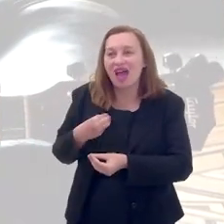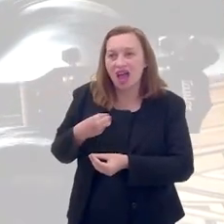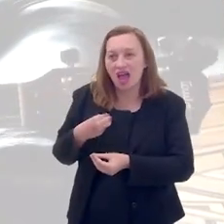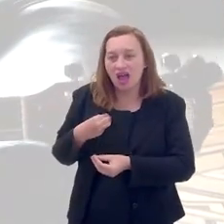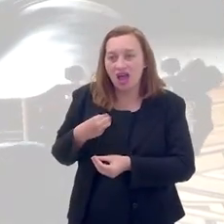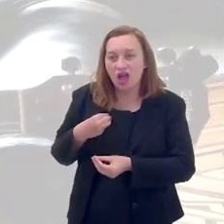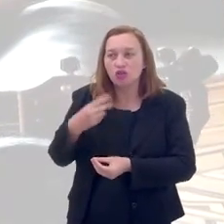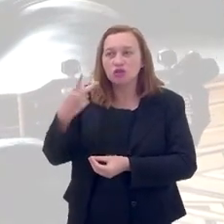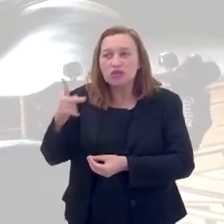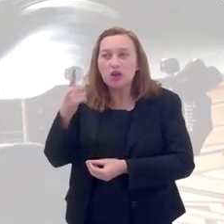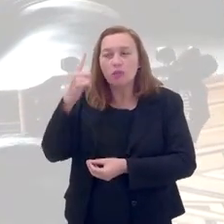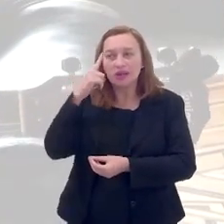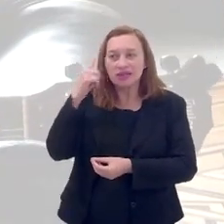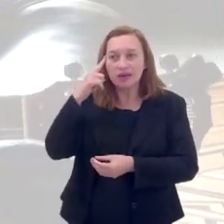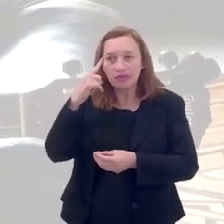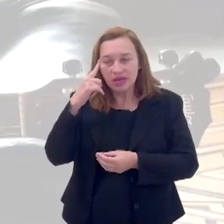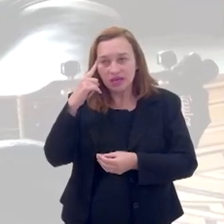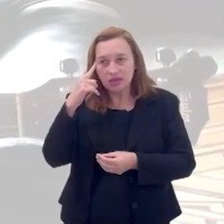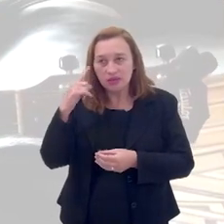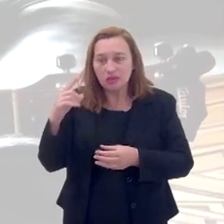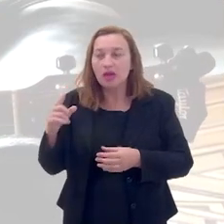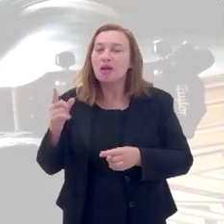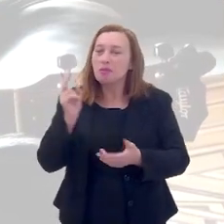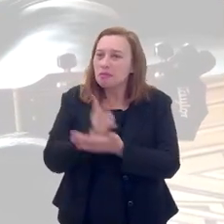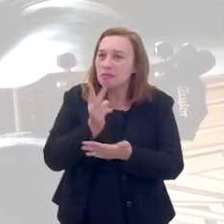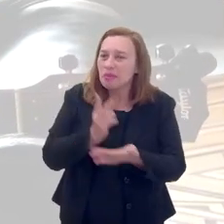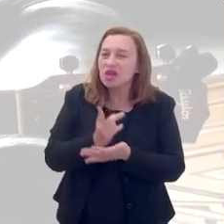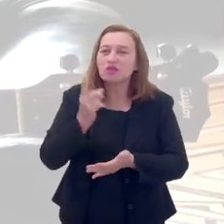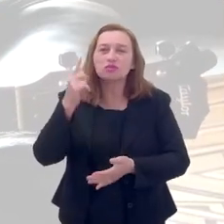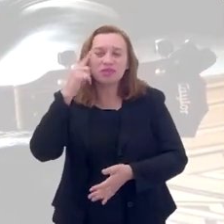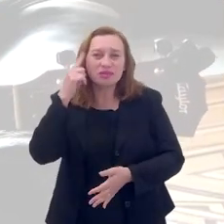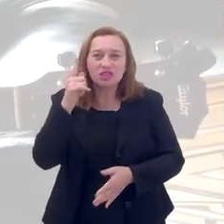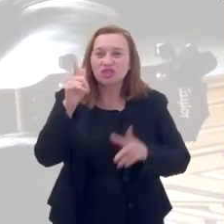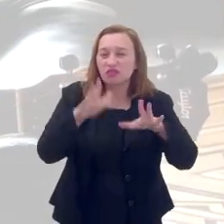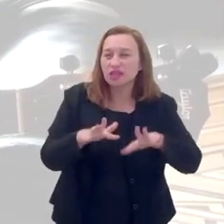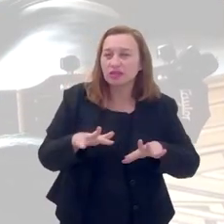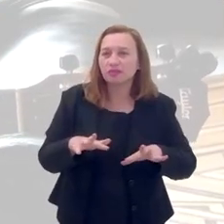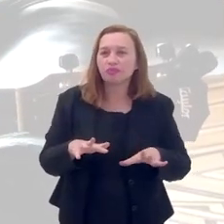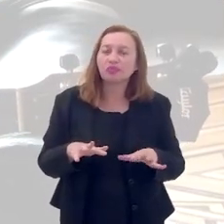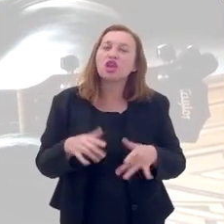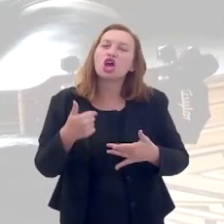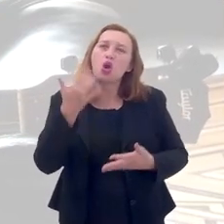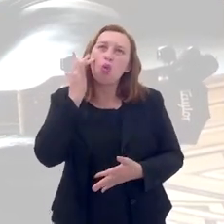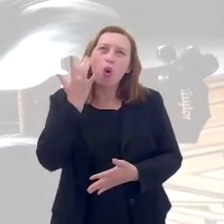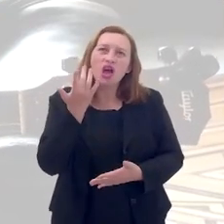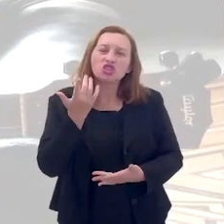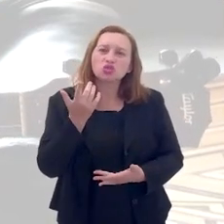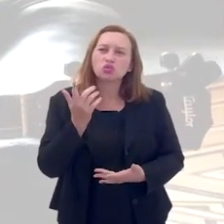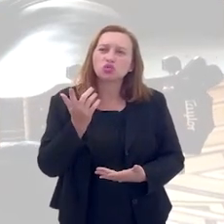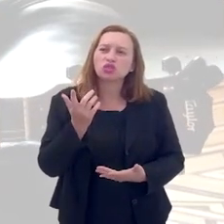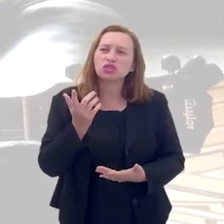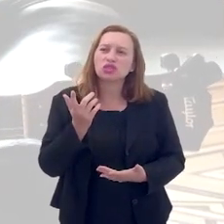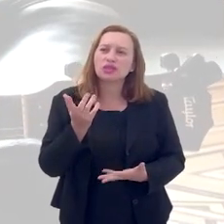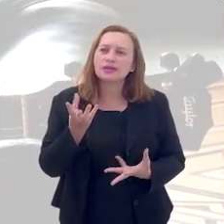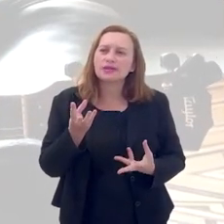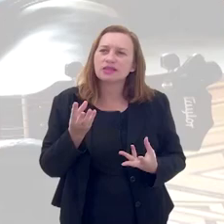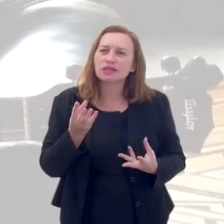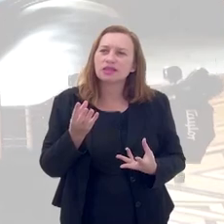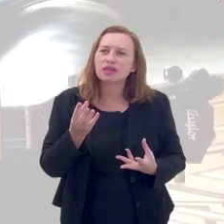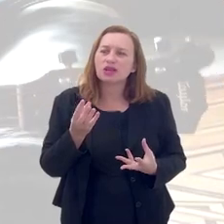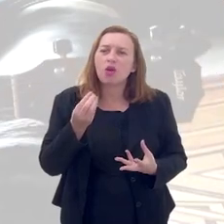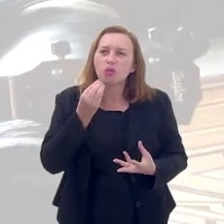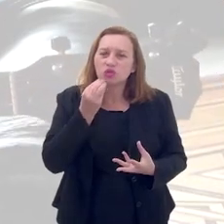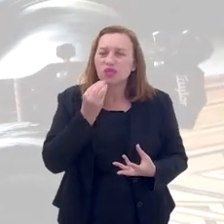entregar através do seu pensamento agregar mesmo pensando diferente então eu eu acho que isso isso é o grande é